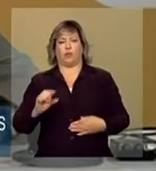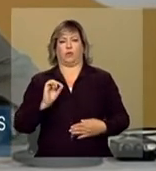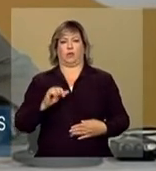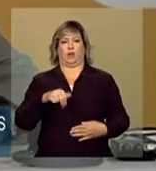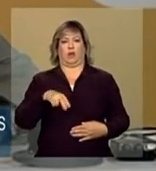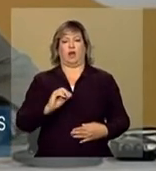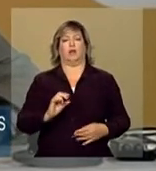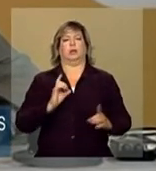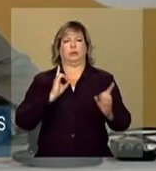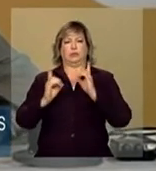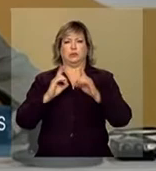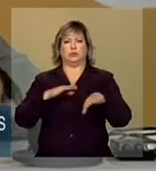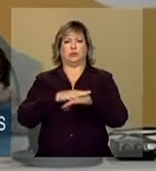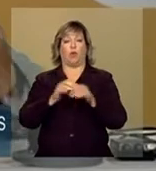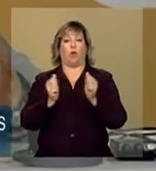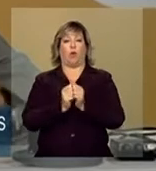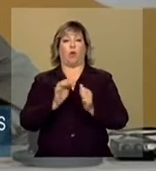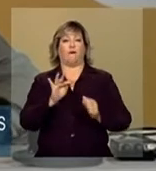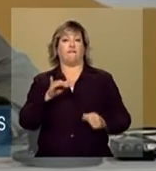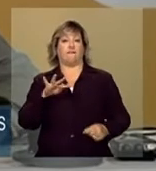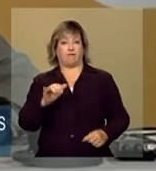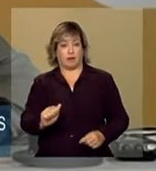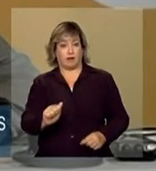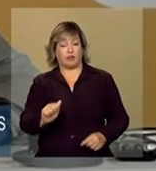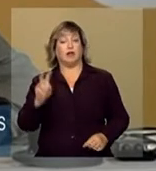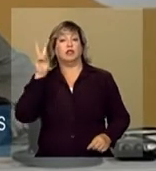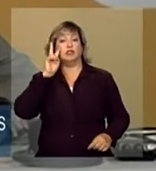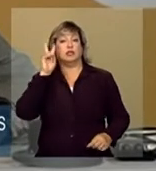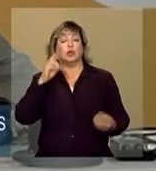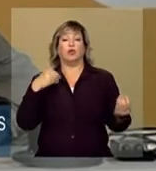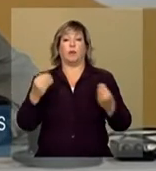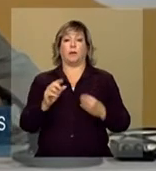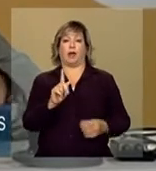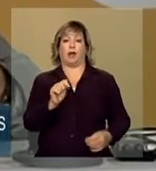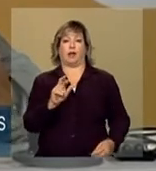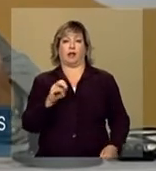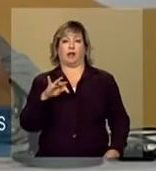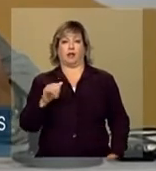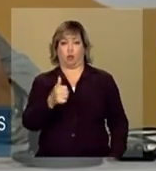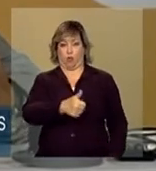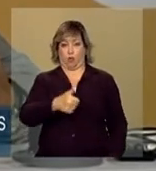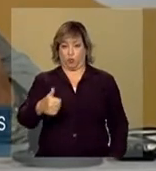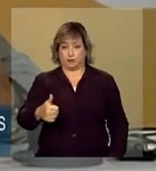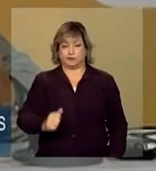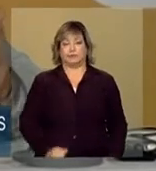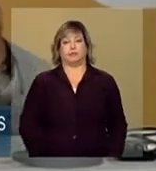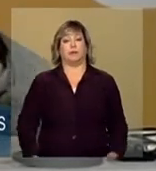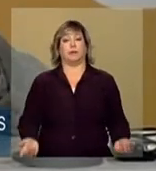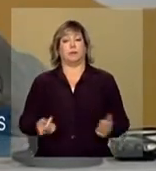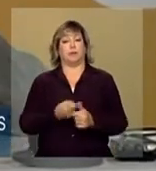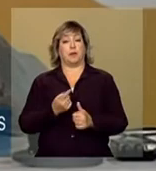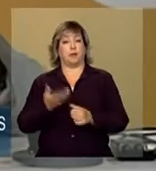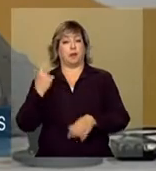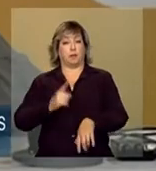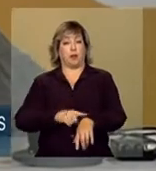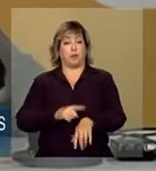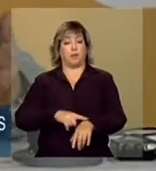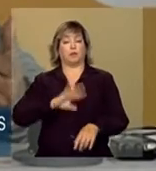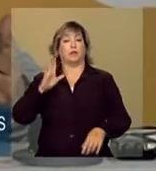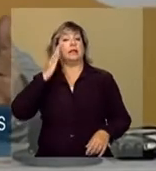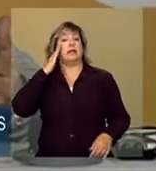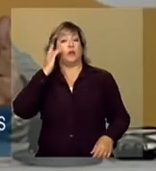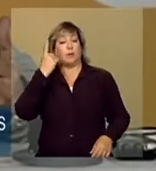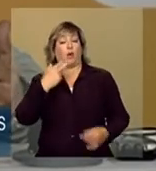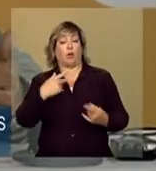duríssimas discussões com a FIFA sobre a interpretação da chamada Garantia 11. Num primeiro momento, tinha-se uma interpretação, que o